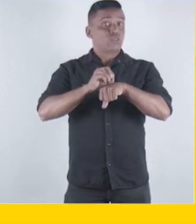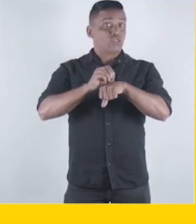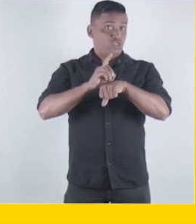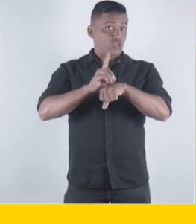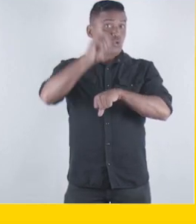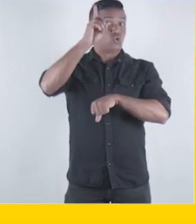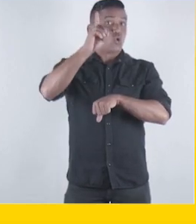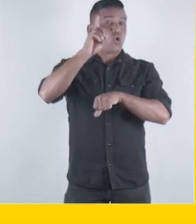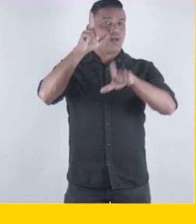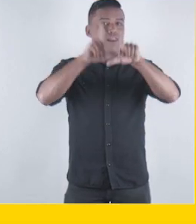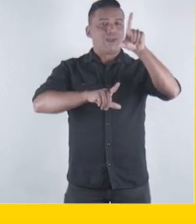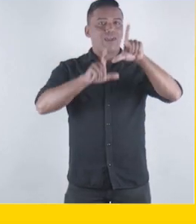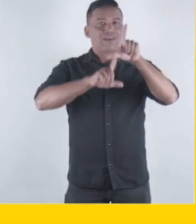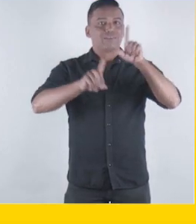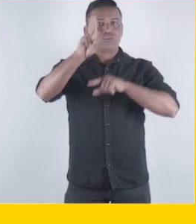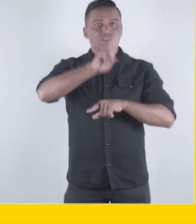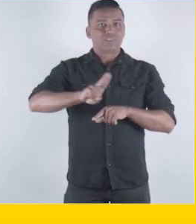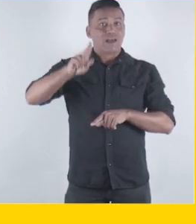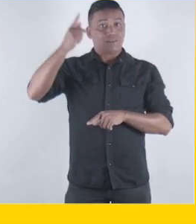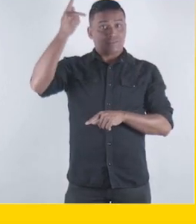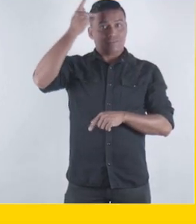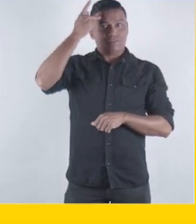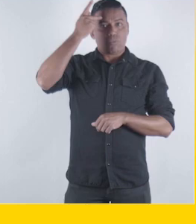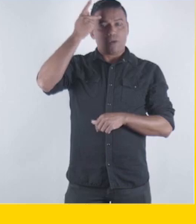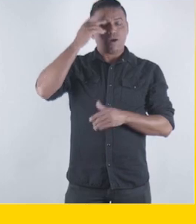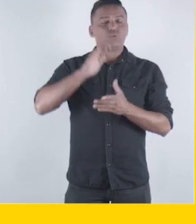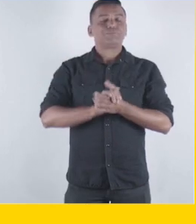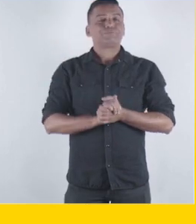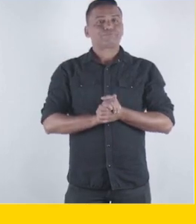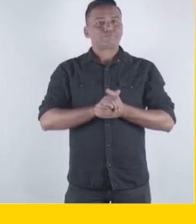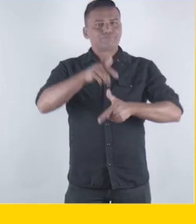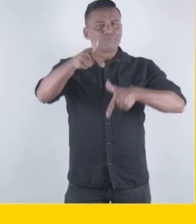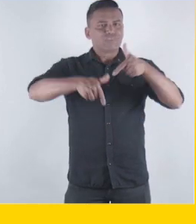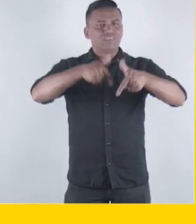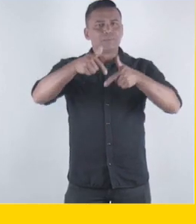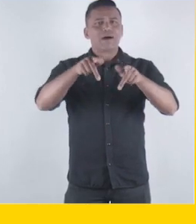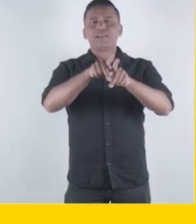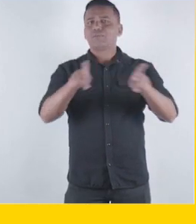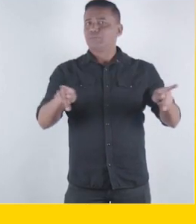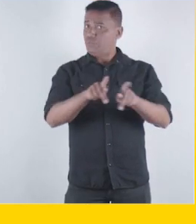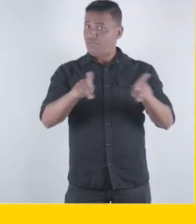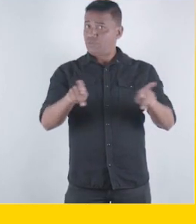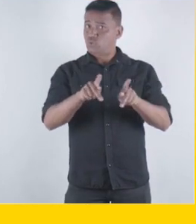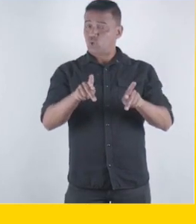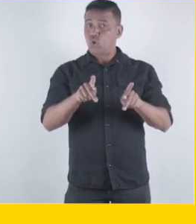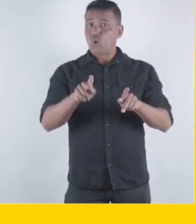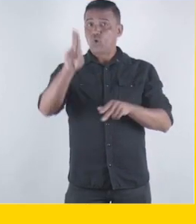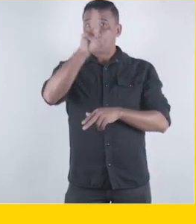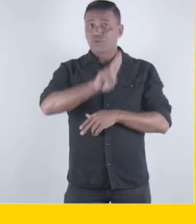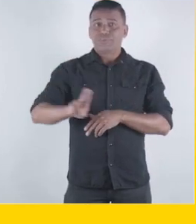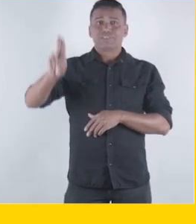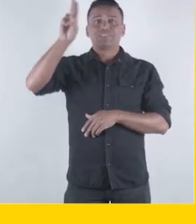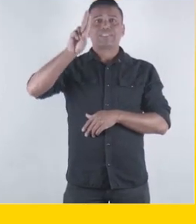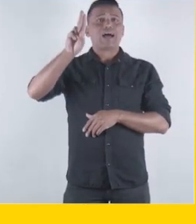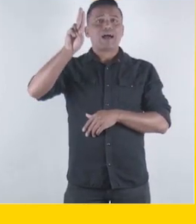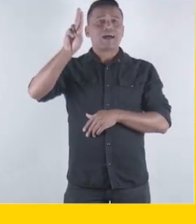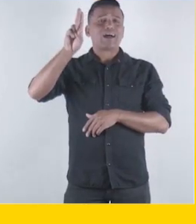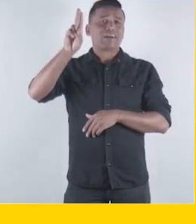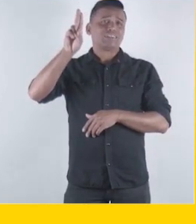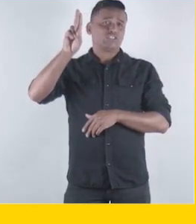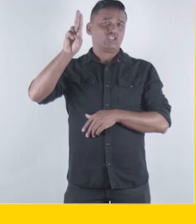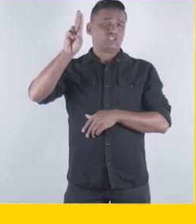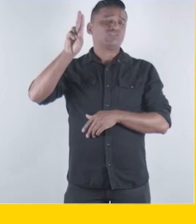letras pela Universidade de São Paulo e atua como professor da Universidade